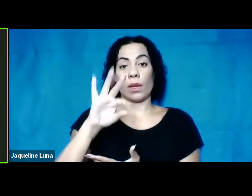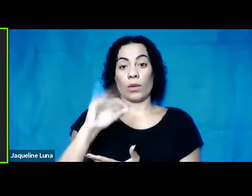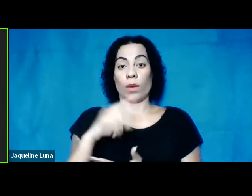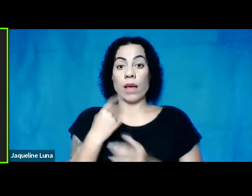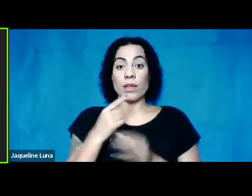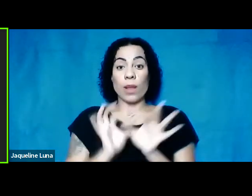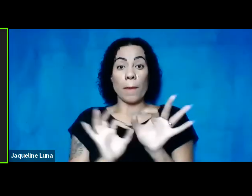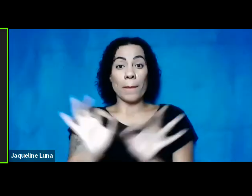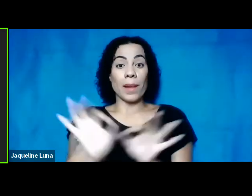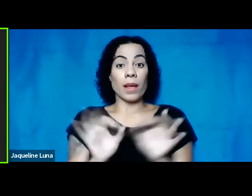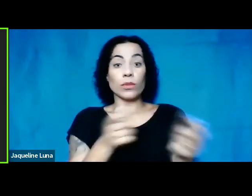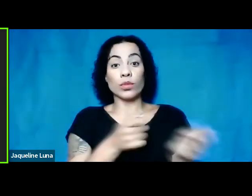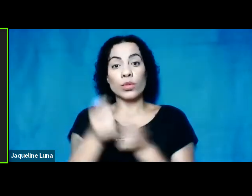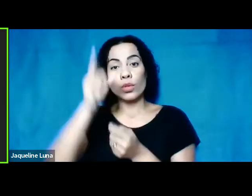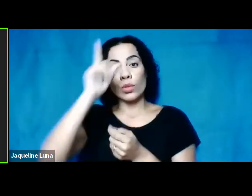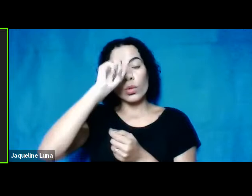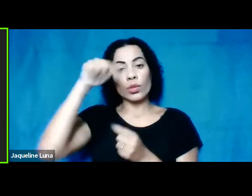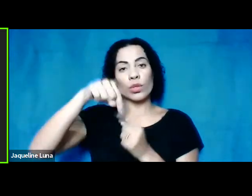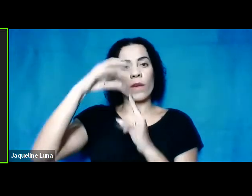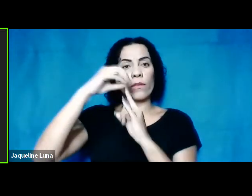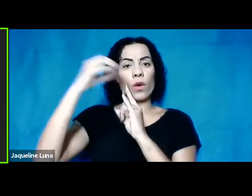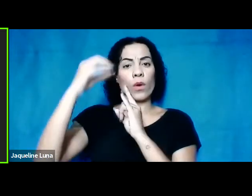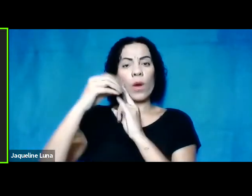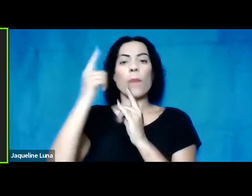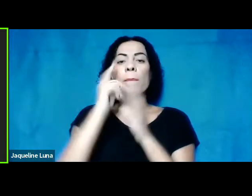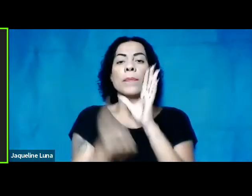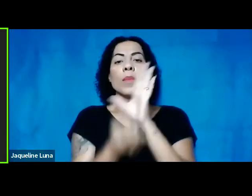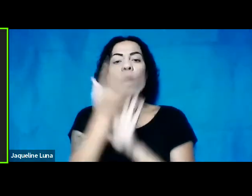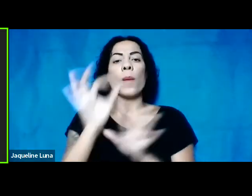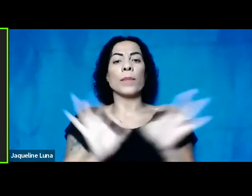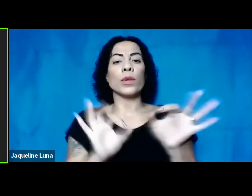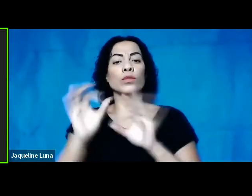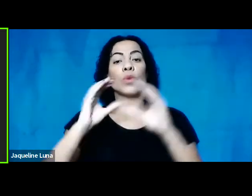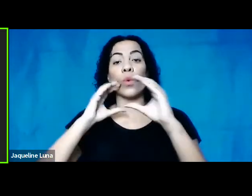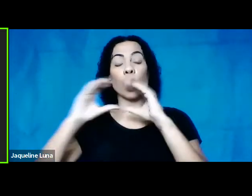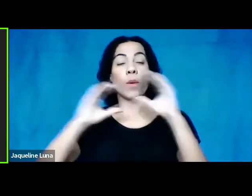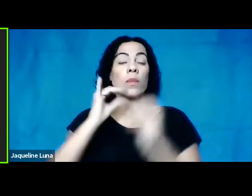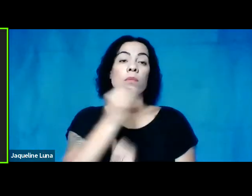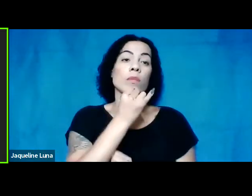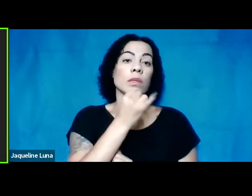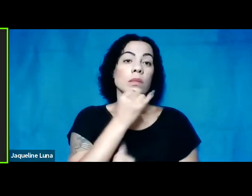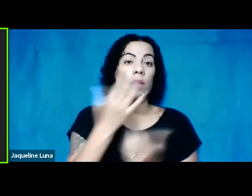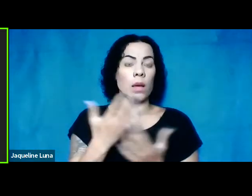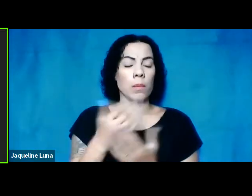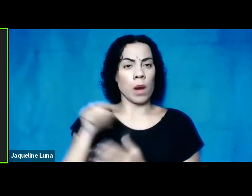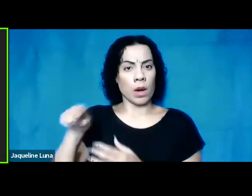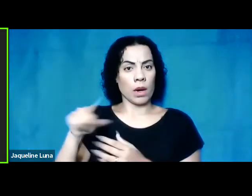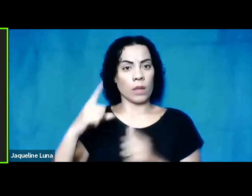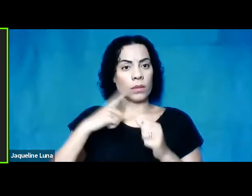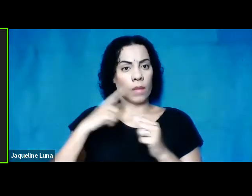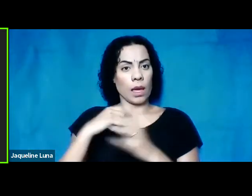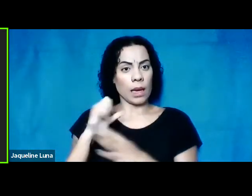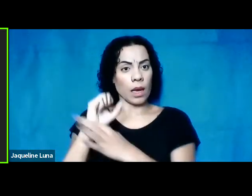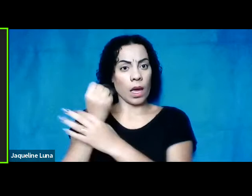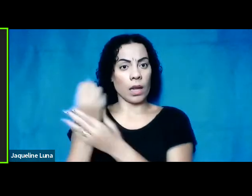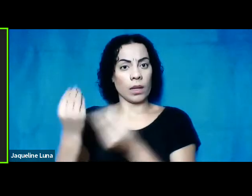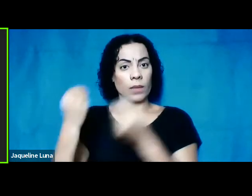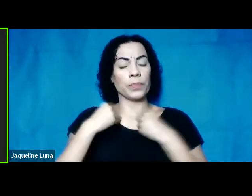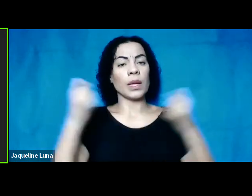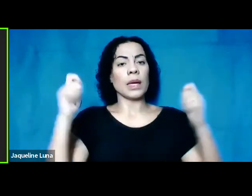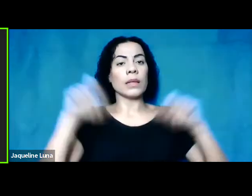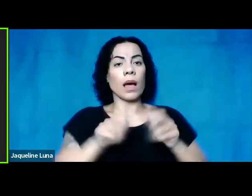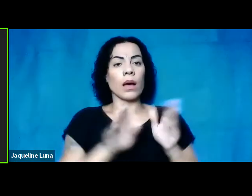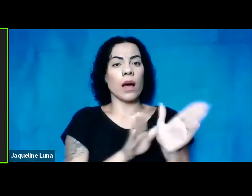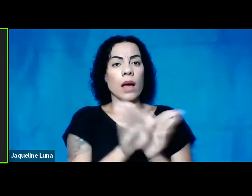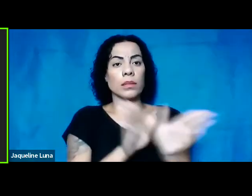no nosso cotidiano da Fiocruz para a implementação de projetos comunicacionais, por exemplo, eles asseguram a implementação de medidas de